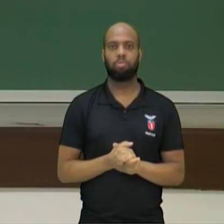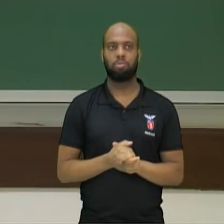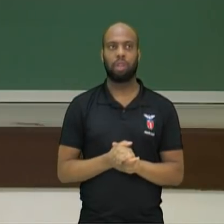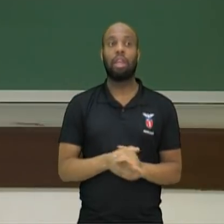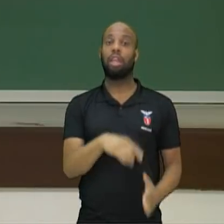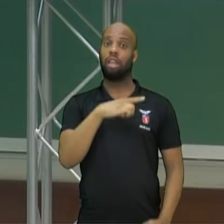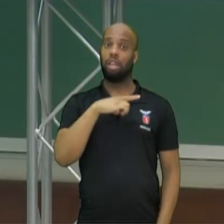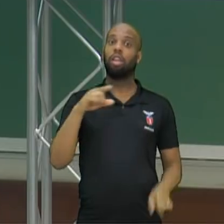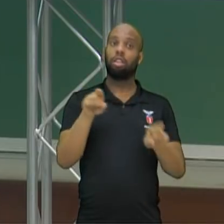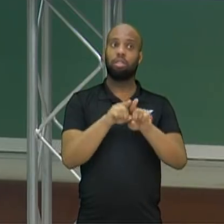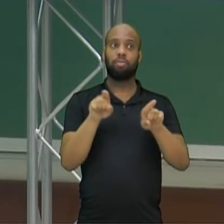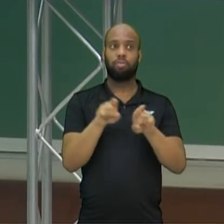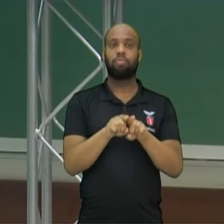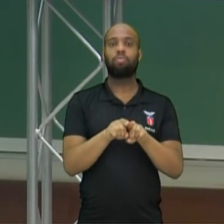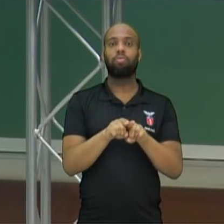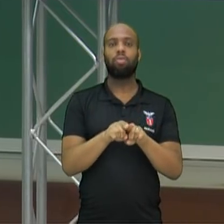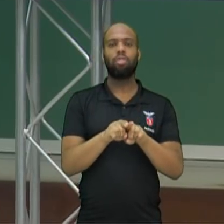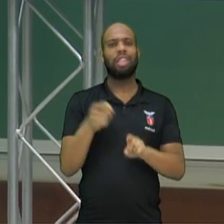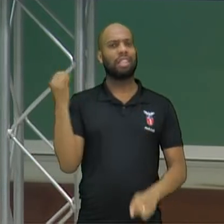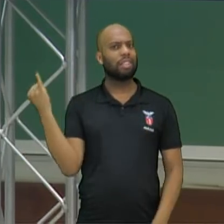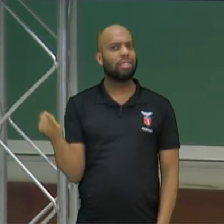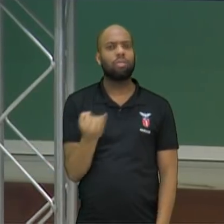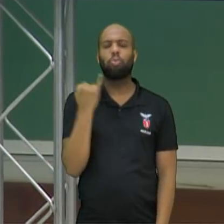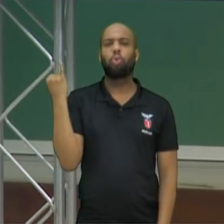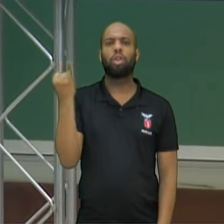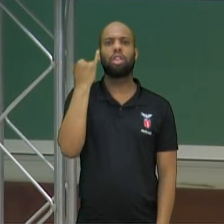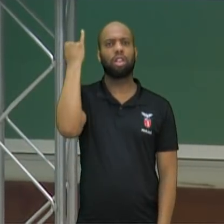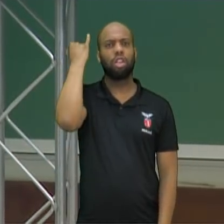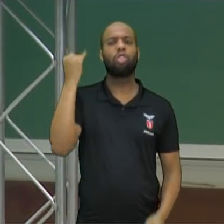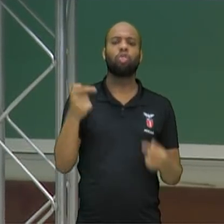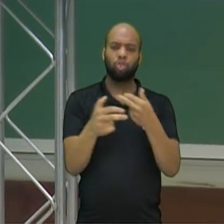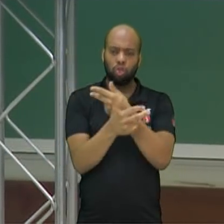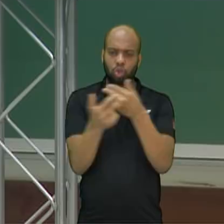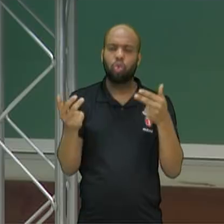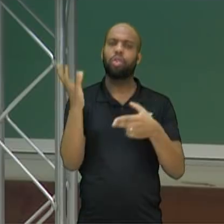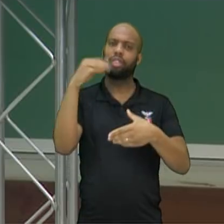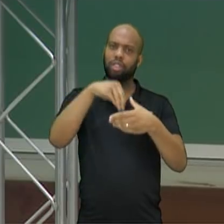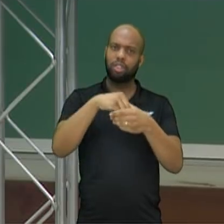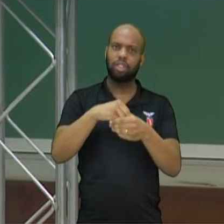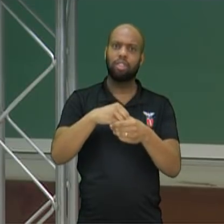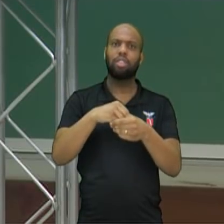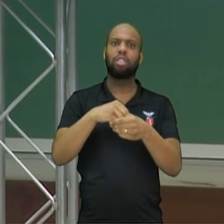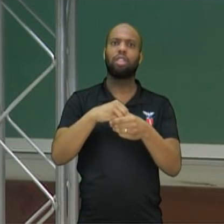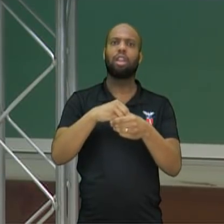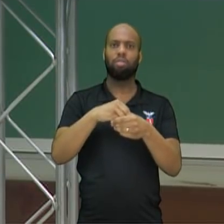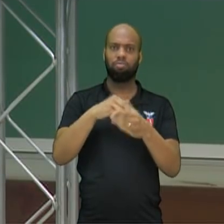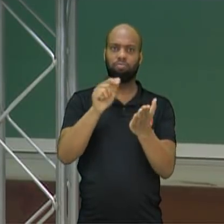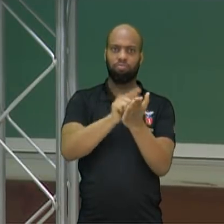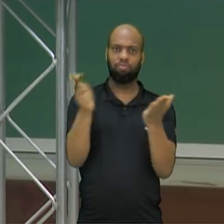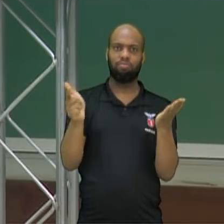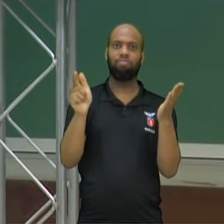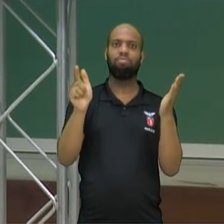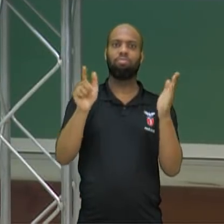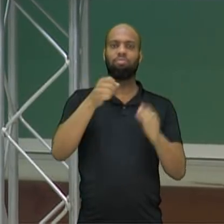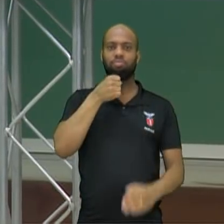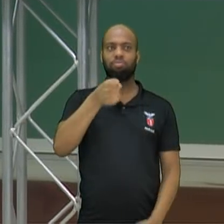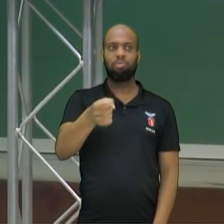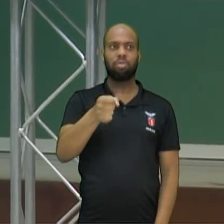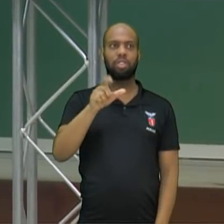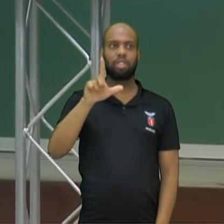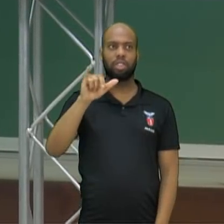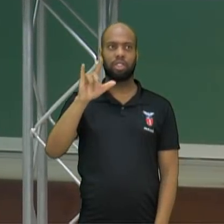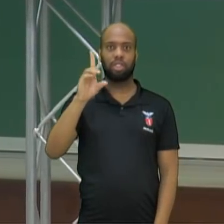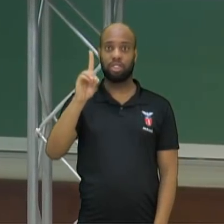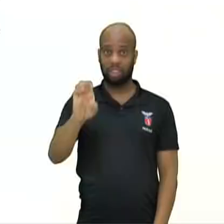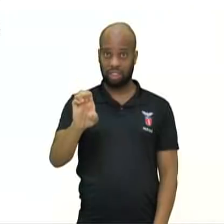Nós temos também algo muito importante na reportagem, que é a lead, né? O que é isso?